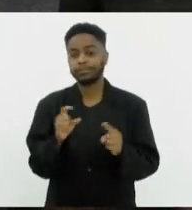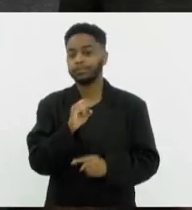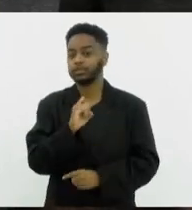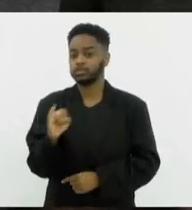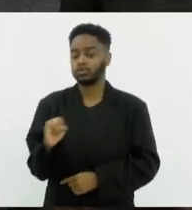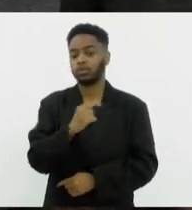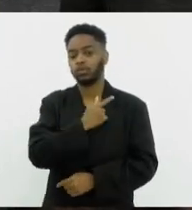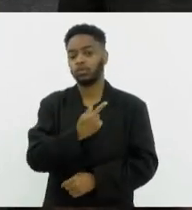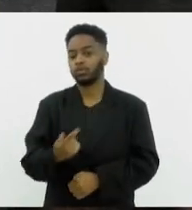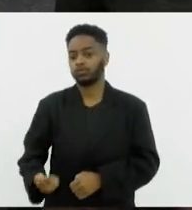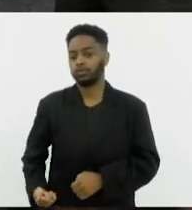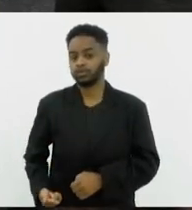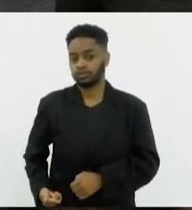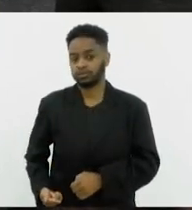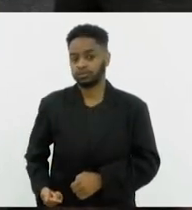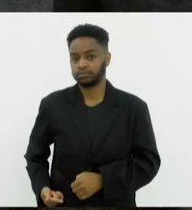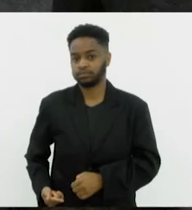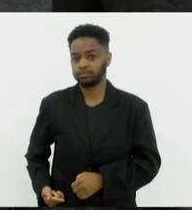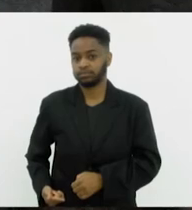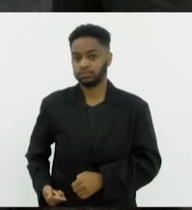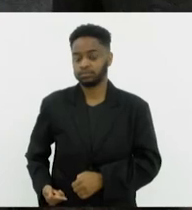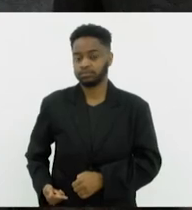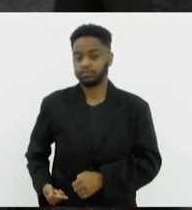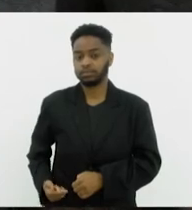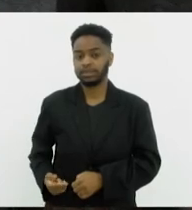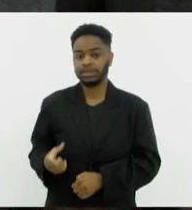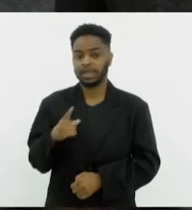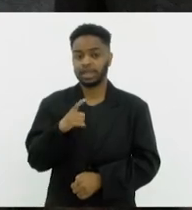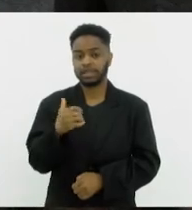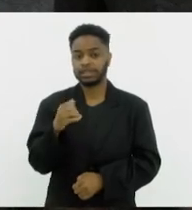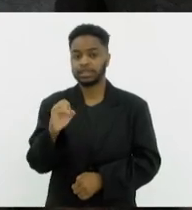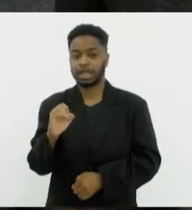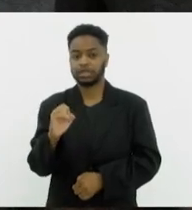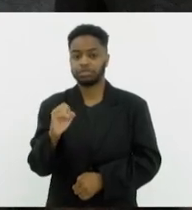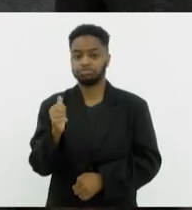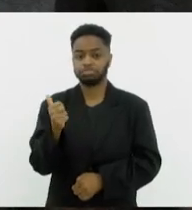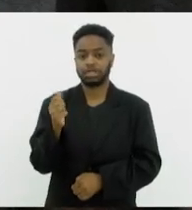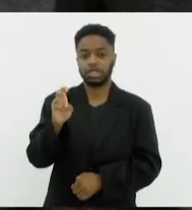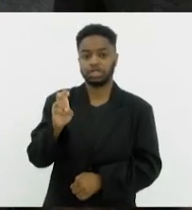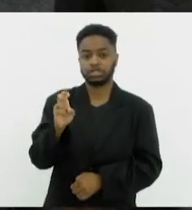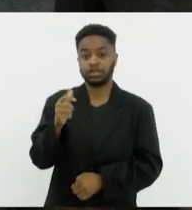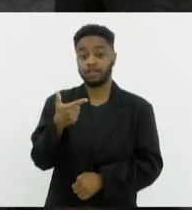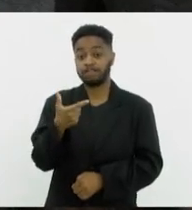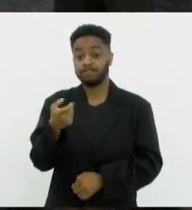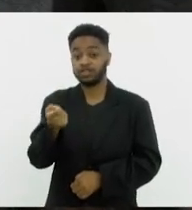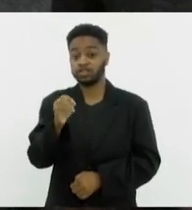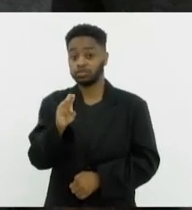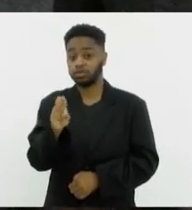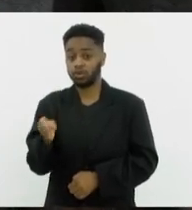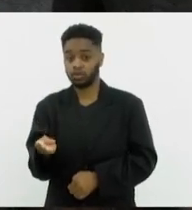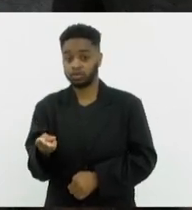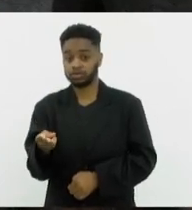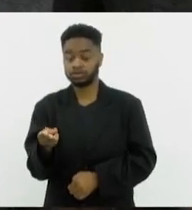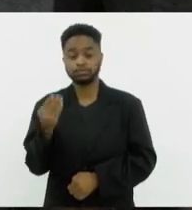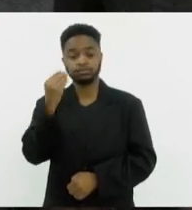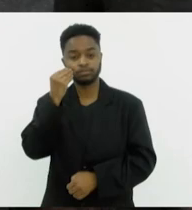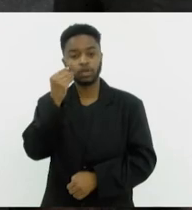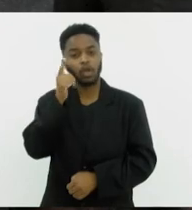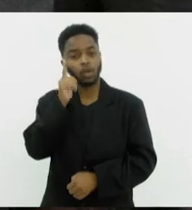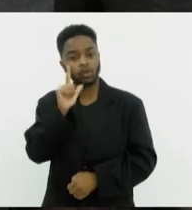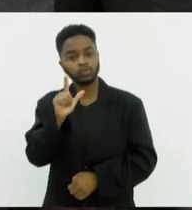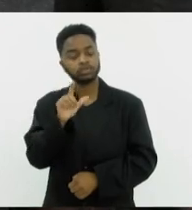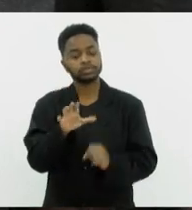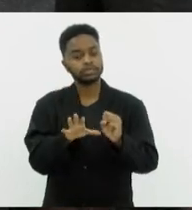o governo ele bota 10, 15, 20 milhões para garantia da mobilidade